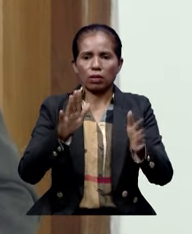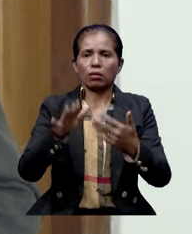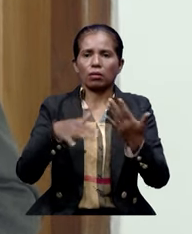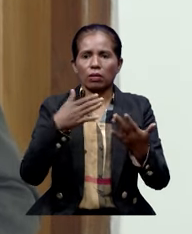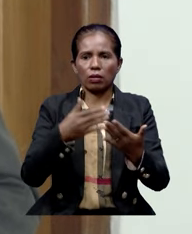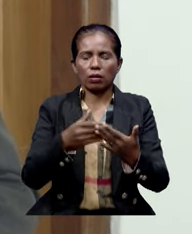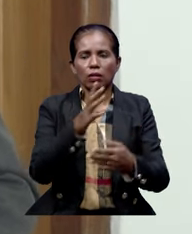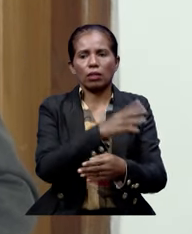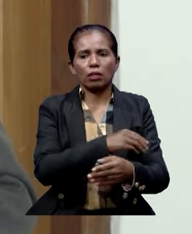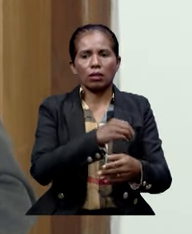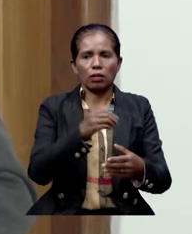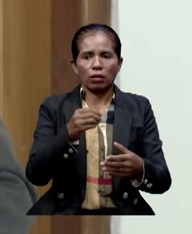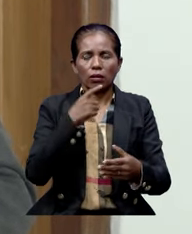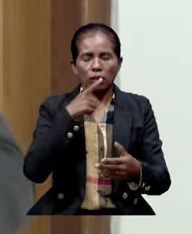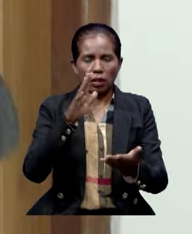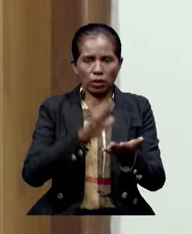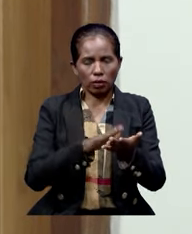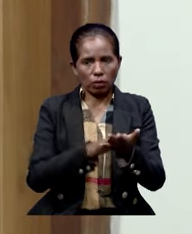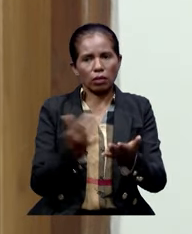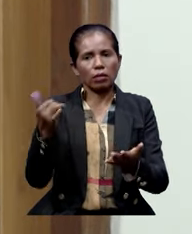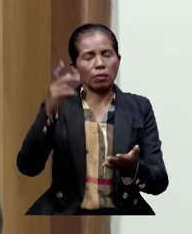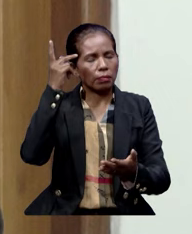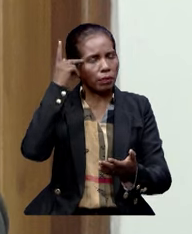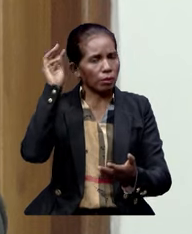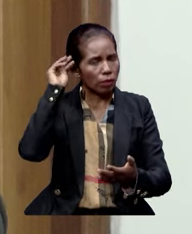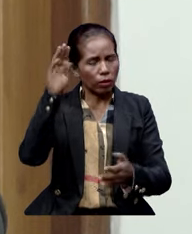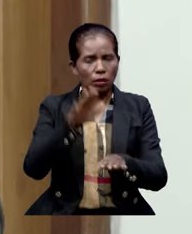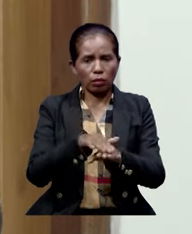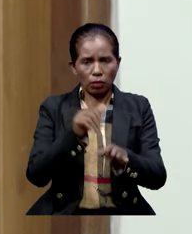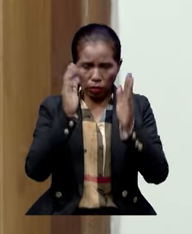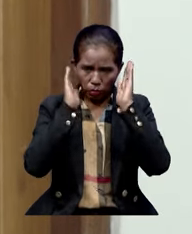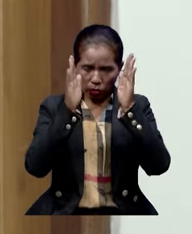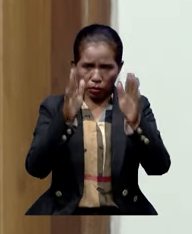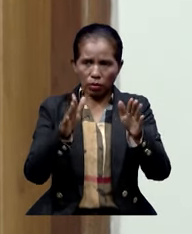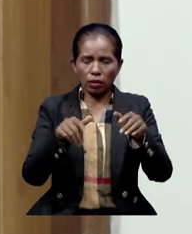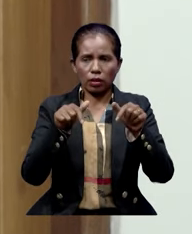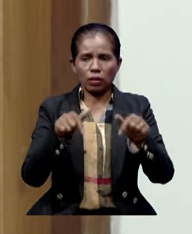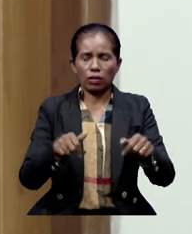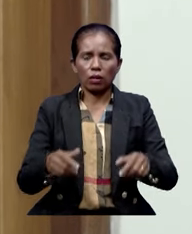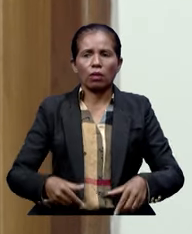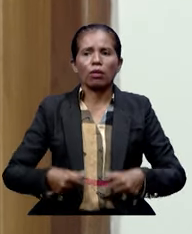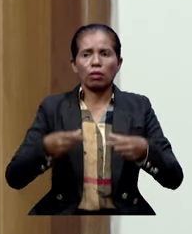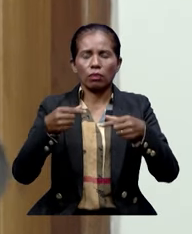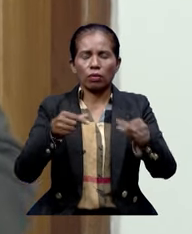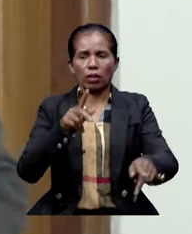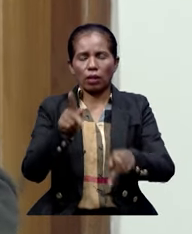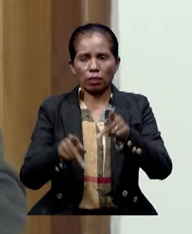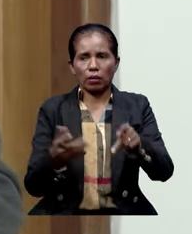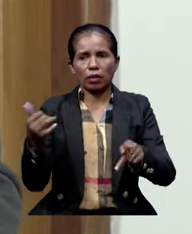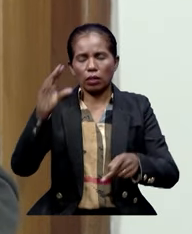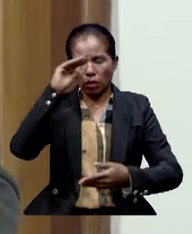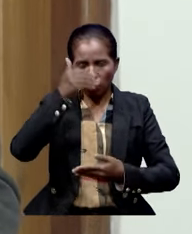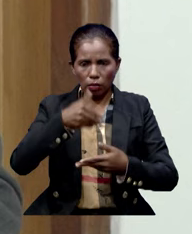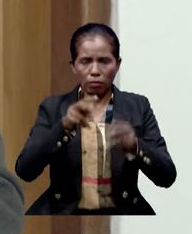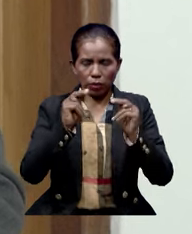Ou subvenção escolar. Primeiro-ministro, vou lá atenção. Irané, fouba a comunidade de Bené, ou precisa